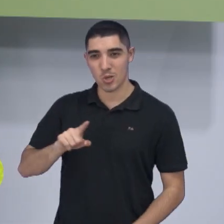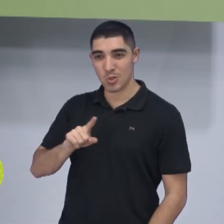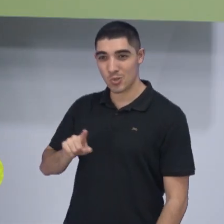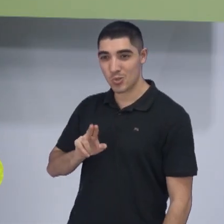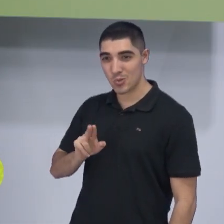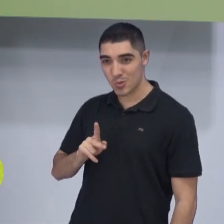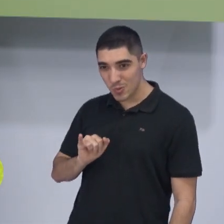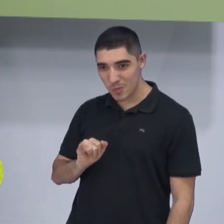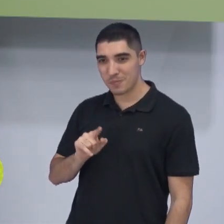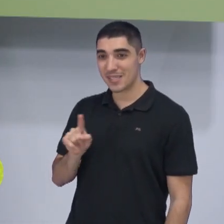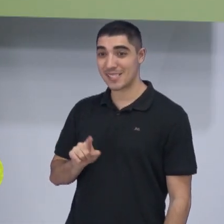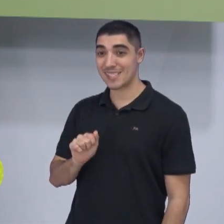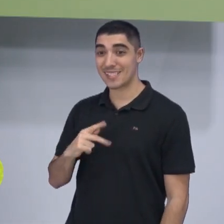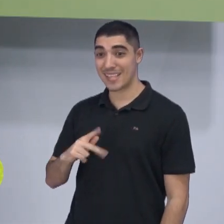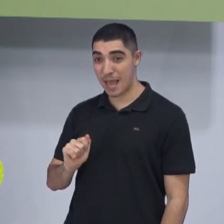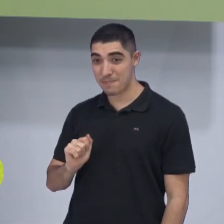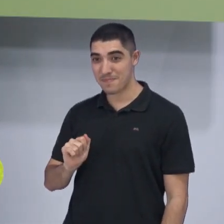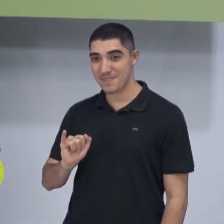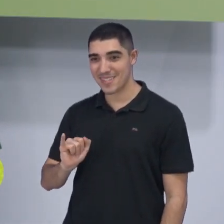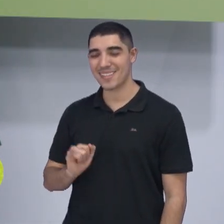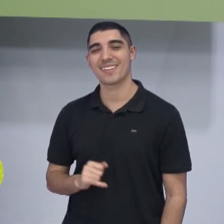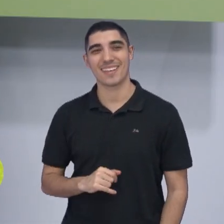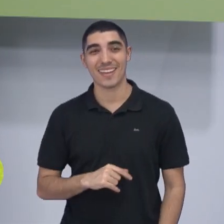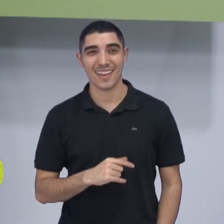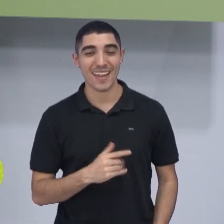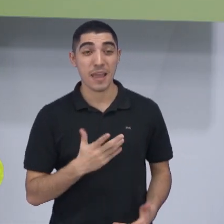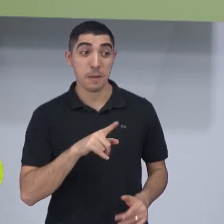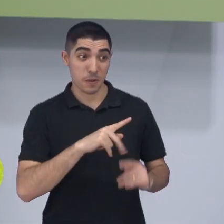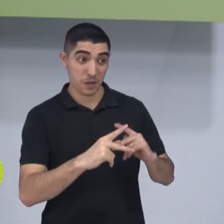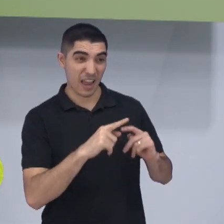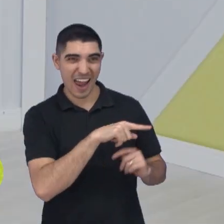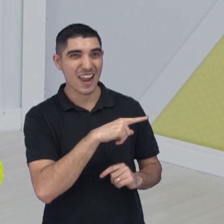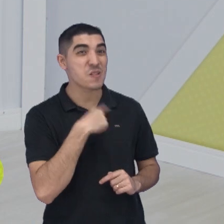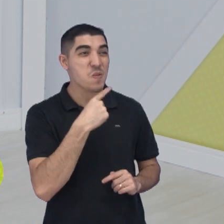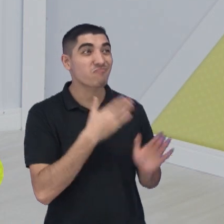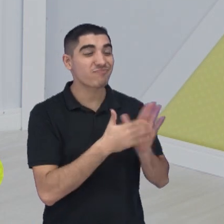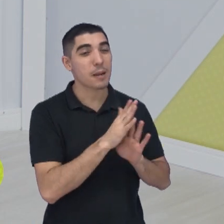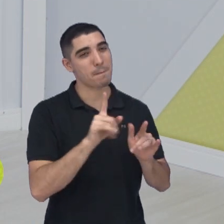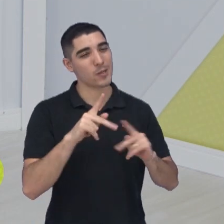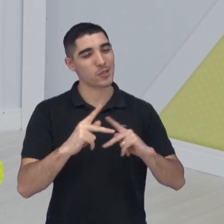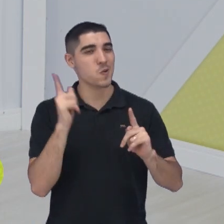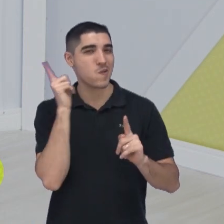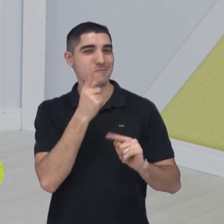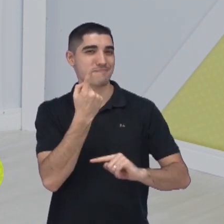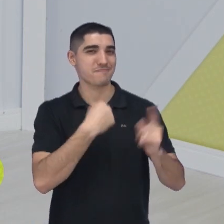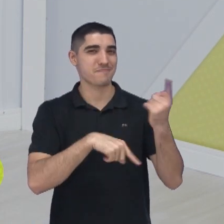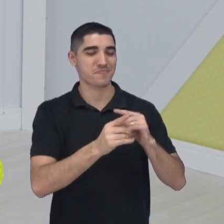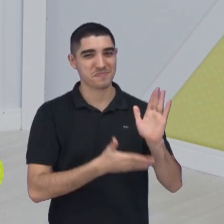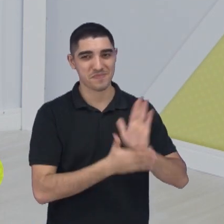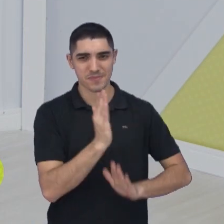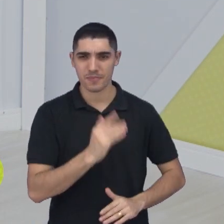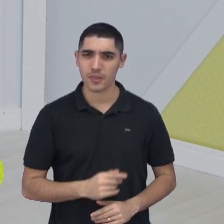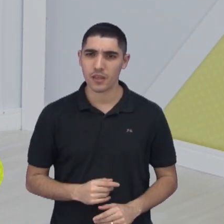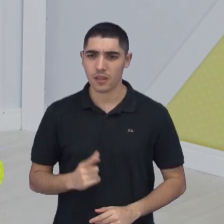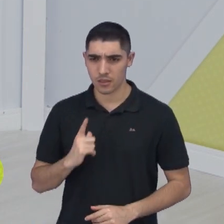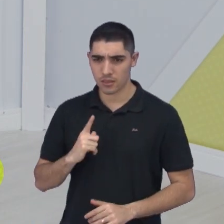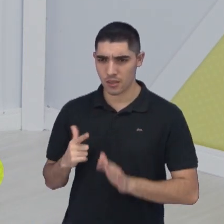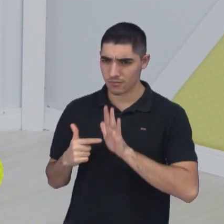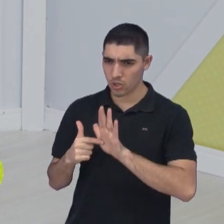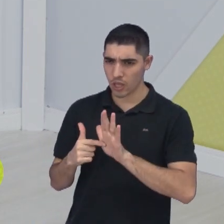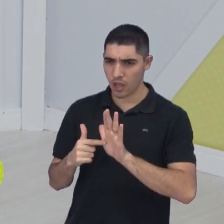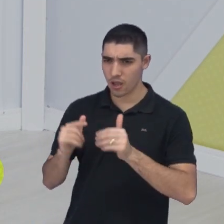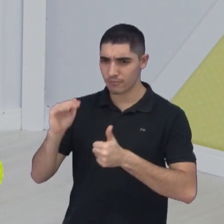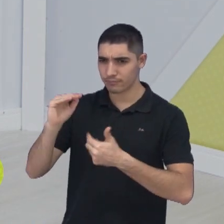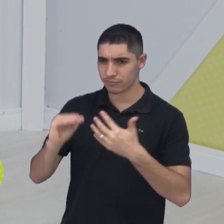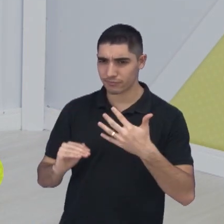Zump não vai a lugar nenhum mas no caso do São José eles estão indo pra segunda fase estão indo bem demais aí dentro da da liga tem tabela desse aqui não tem né